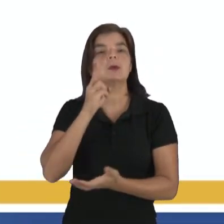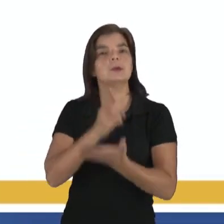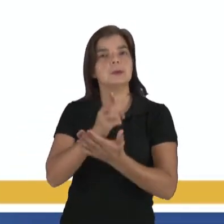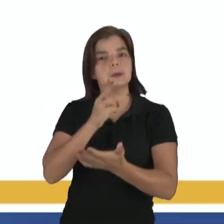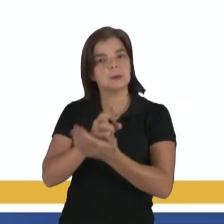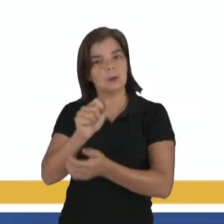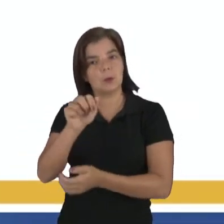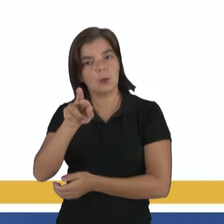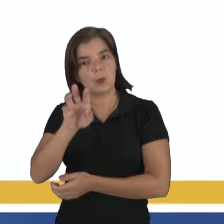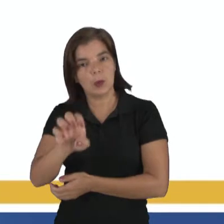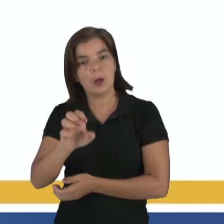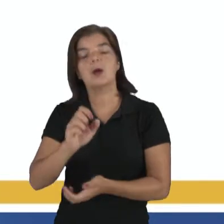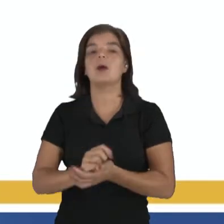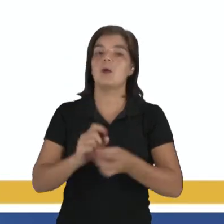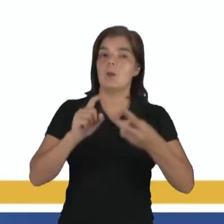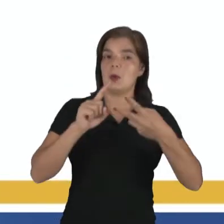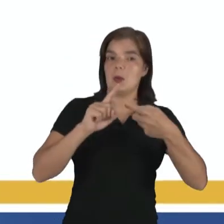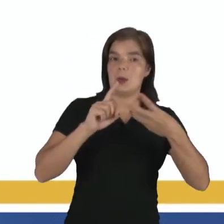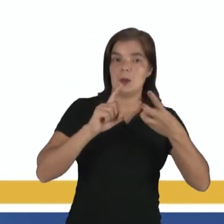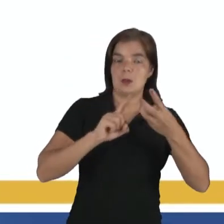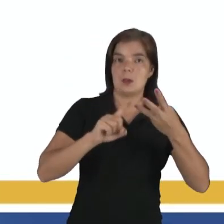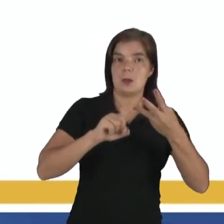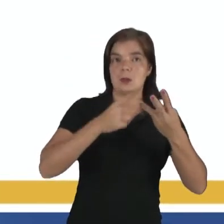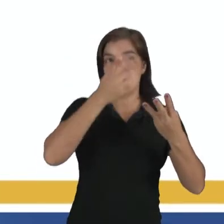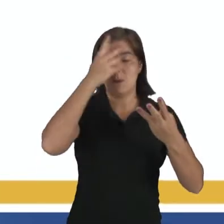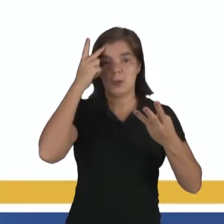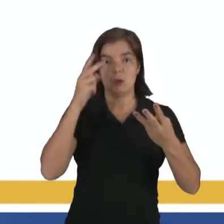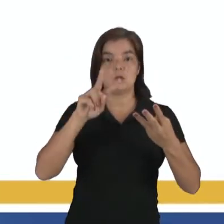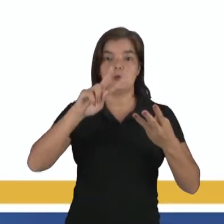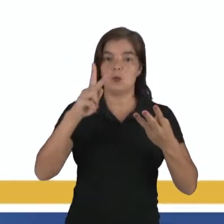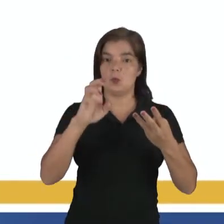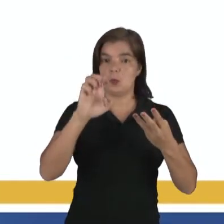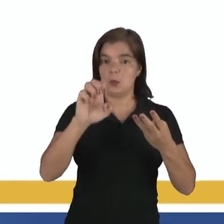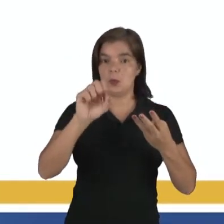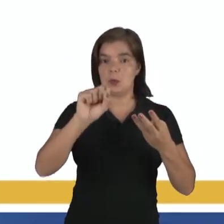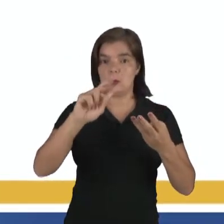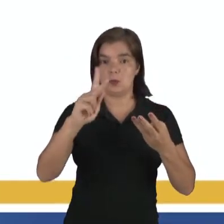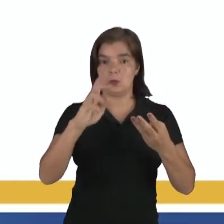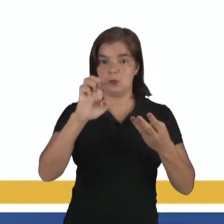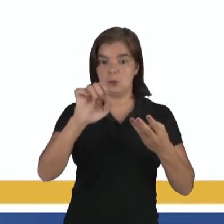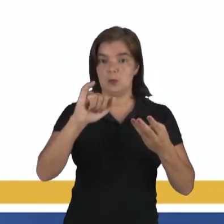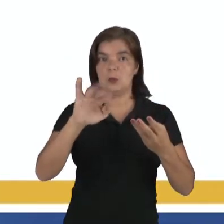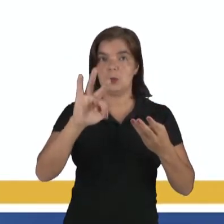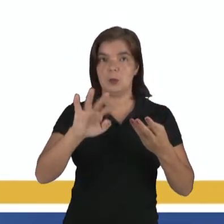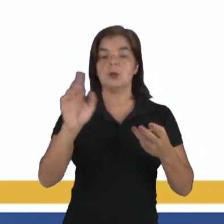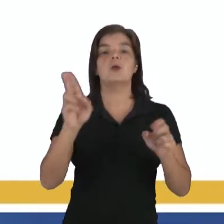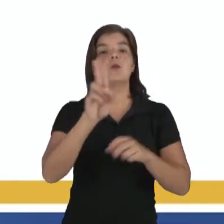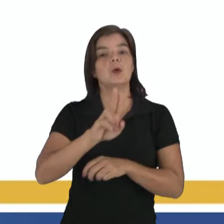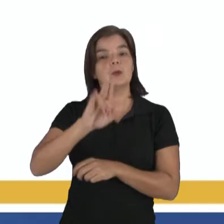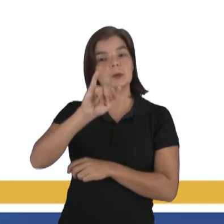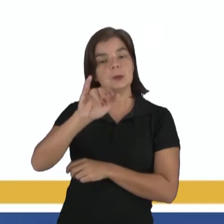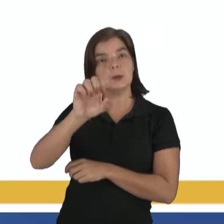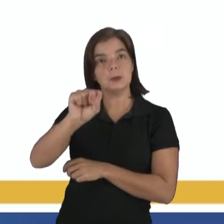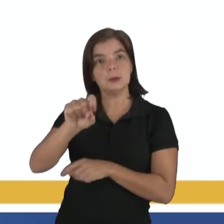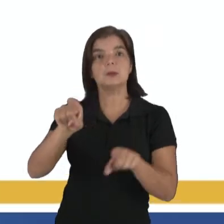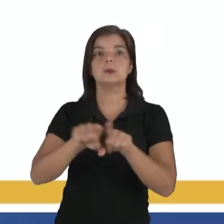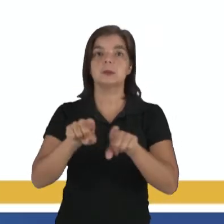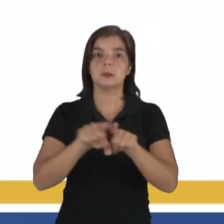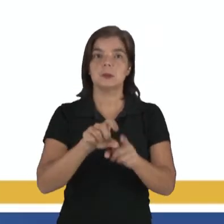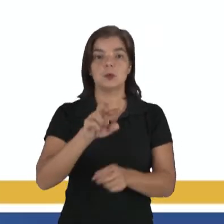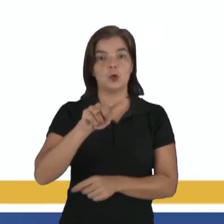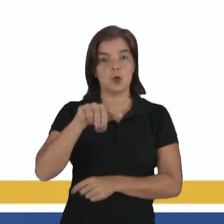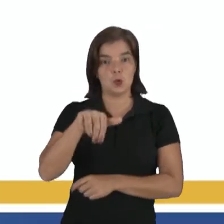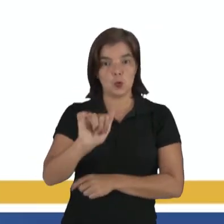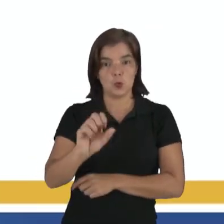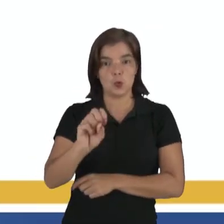vai usar are. Para a terceira pessoa, que é he, she, it, vocês vão usar o is. E para o plural, you, we e they,